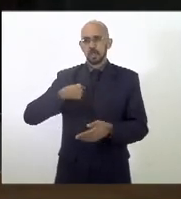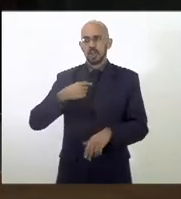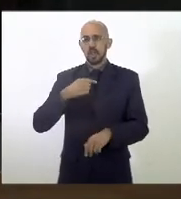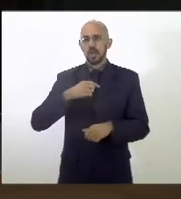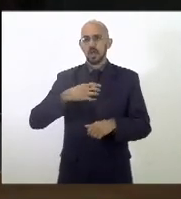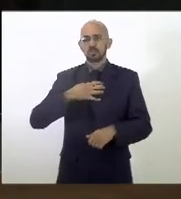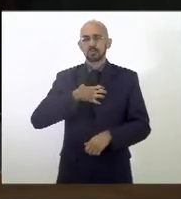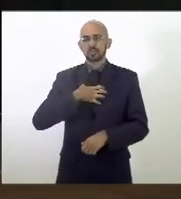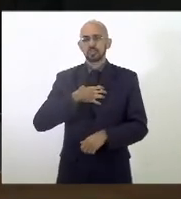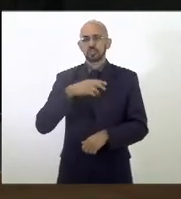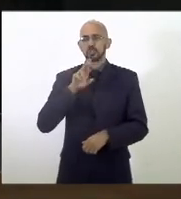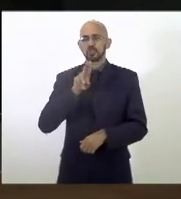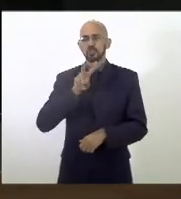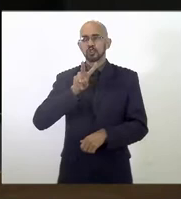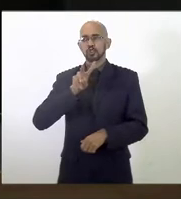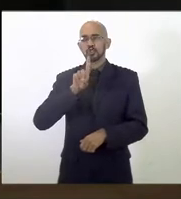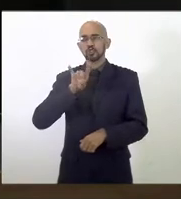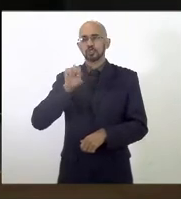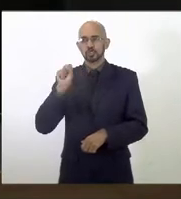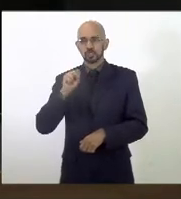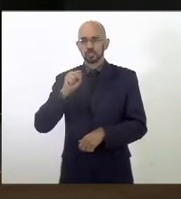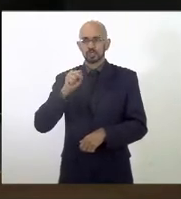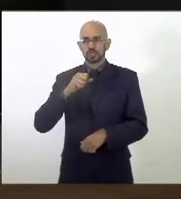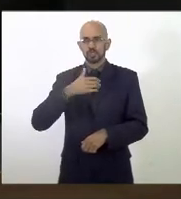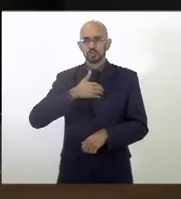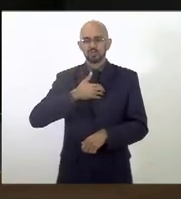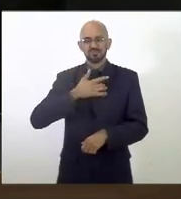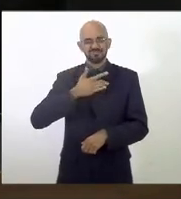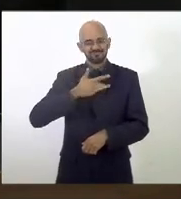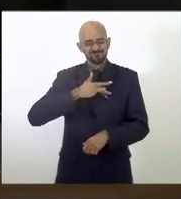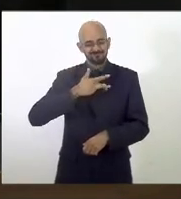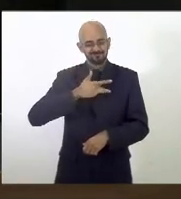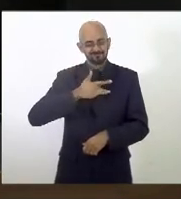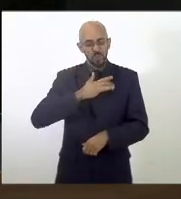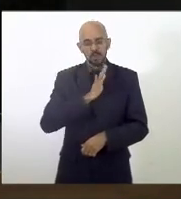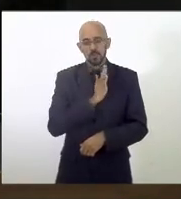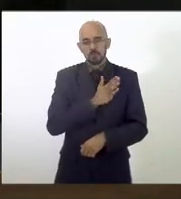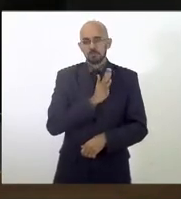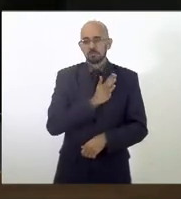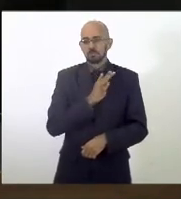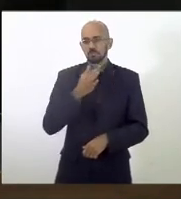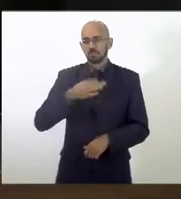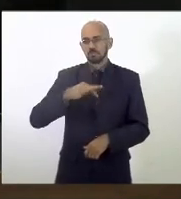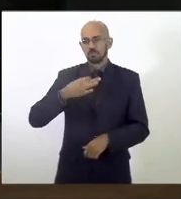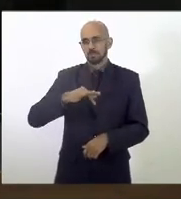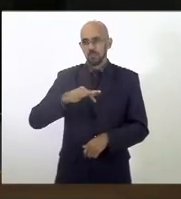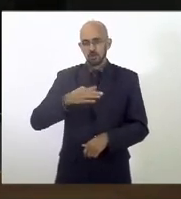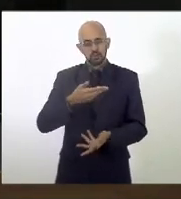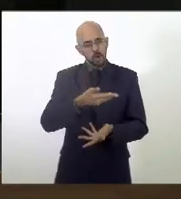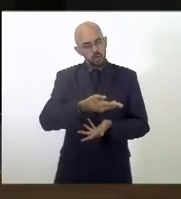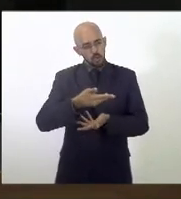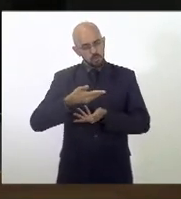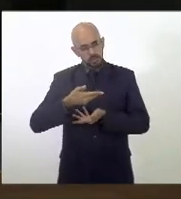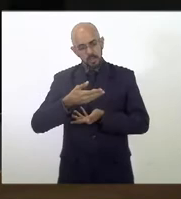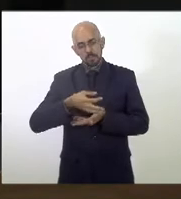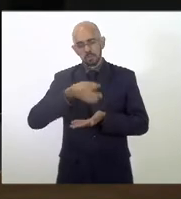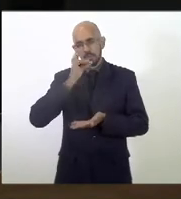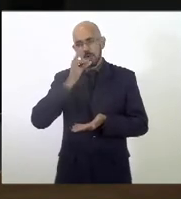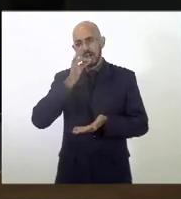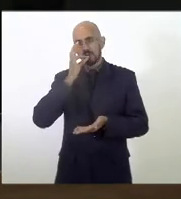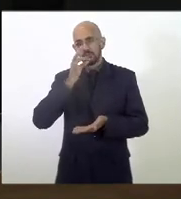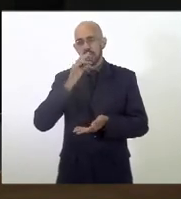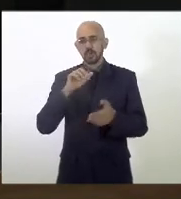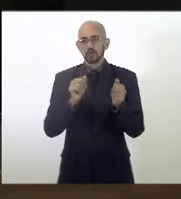muita dó no peito. Então, pedi desculpa a ele, quero aqui de público dizer que já o convidei para nós tomarmos um café,